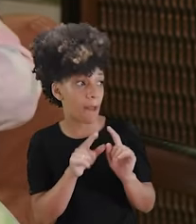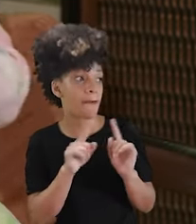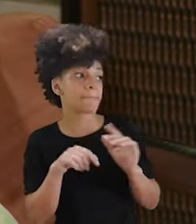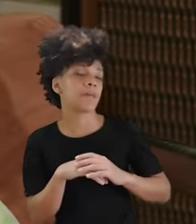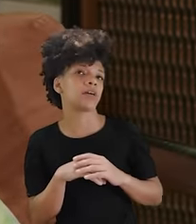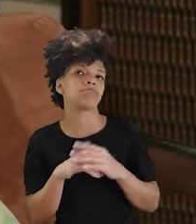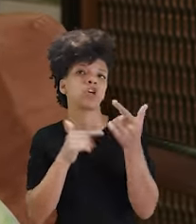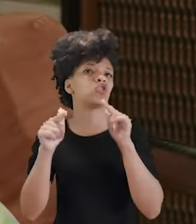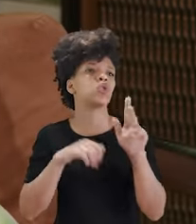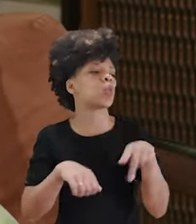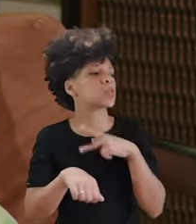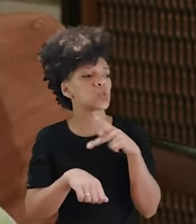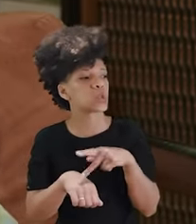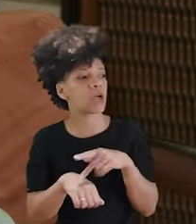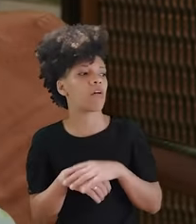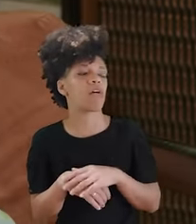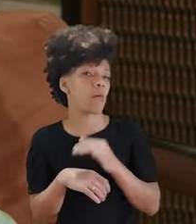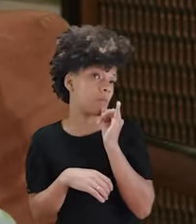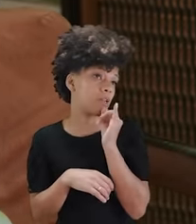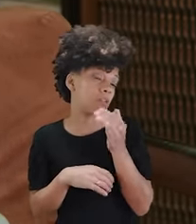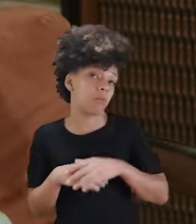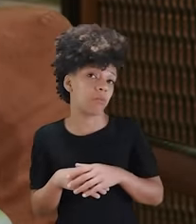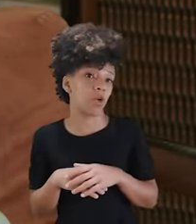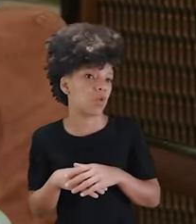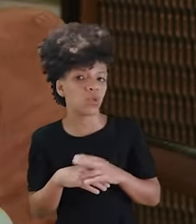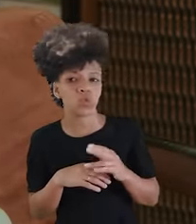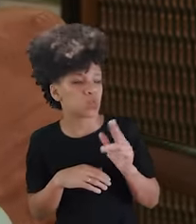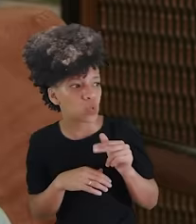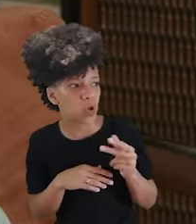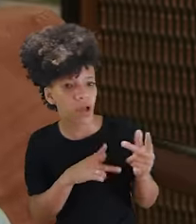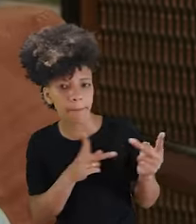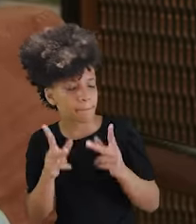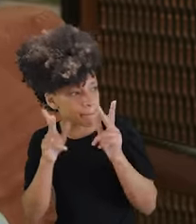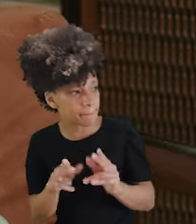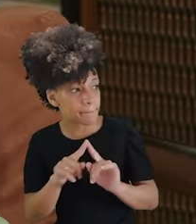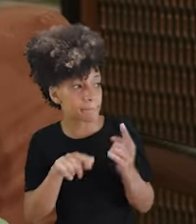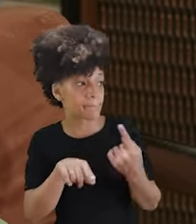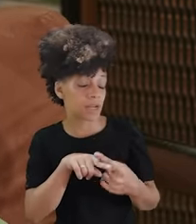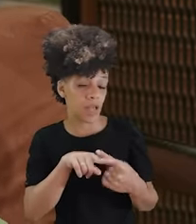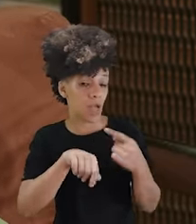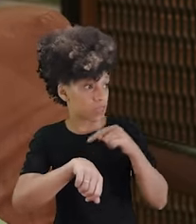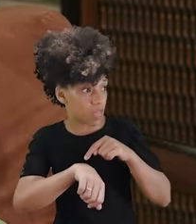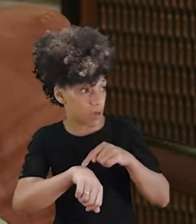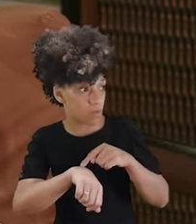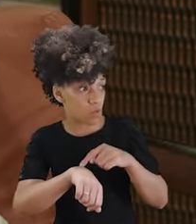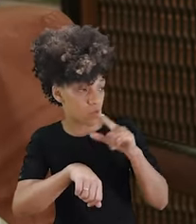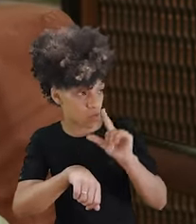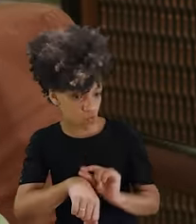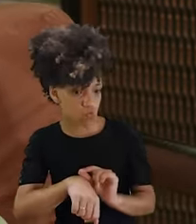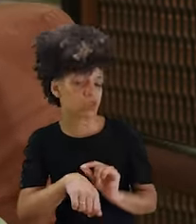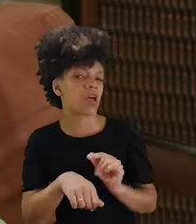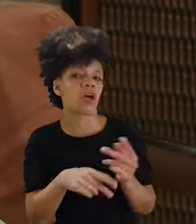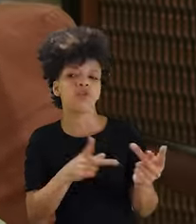então tipo como o tempo era curto a gente ia conhecer uma determinada é um determinado bairro turístico